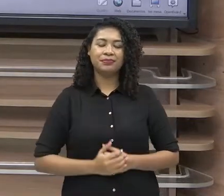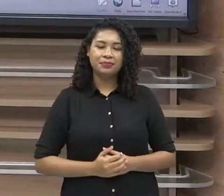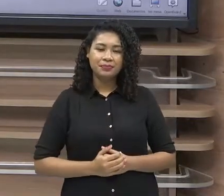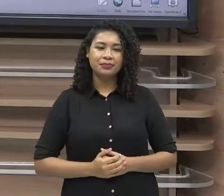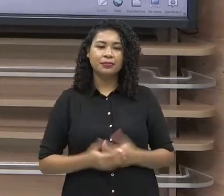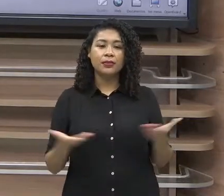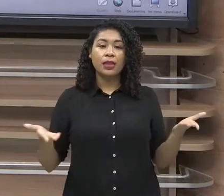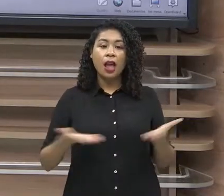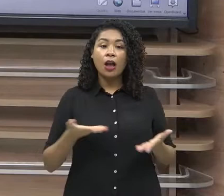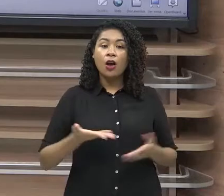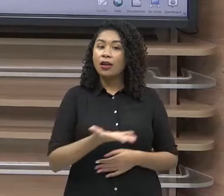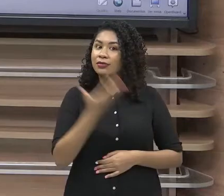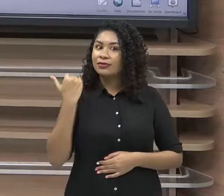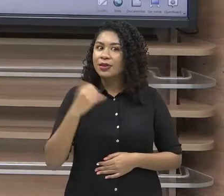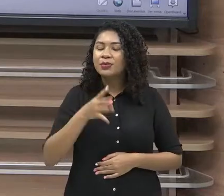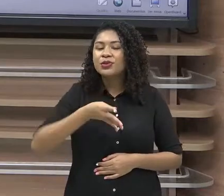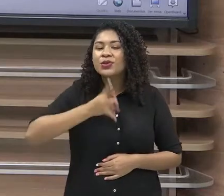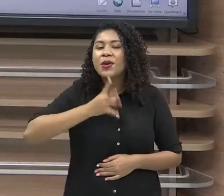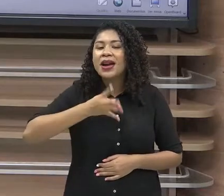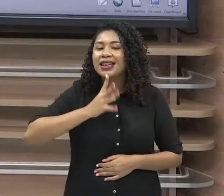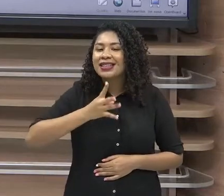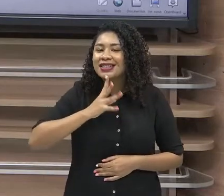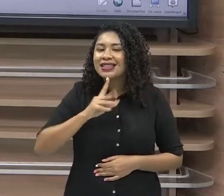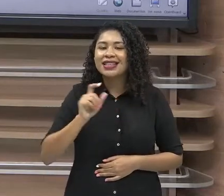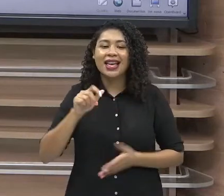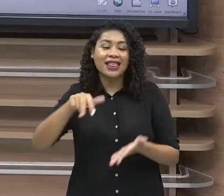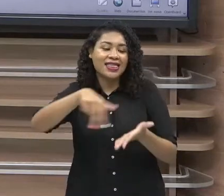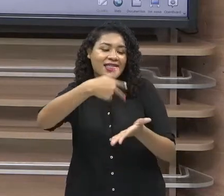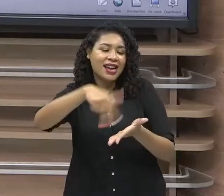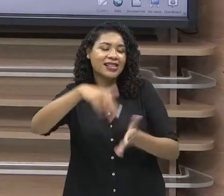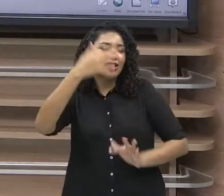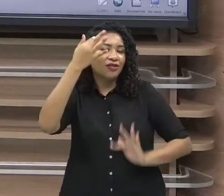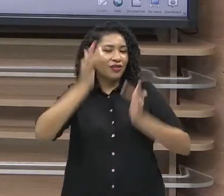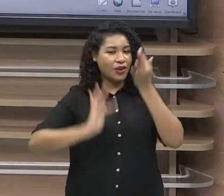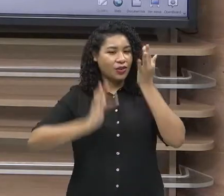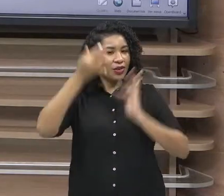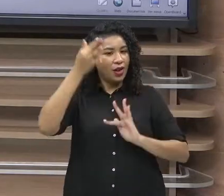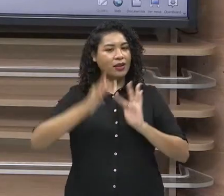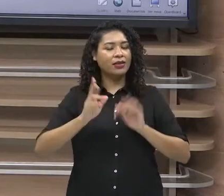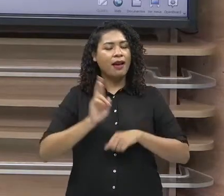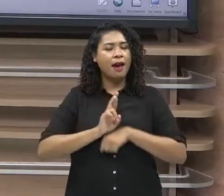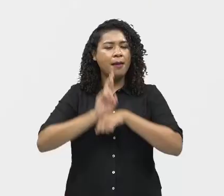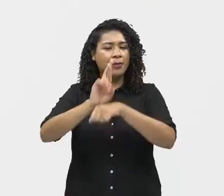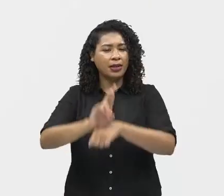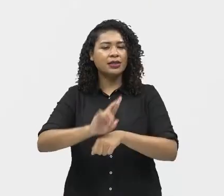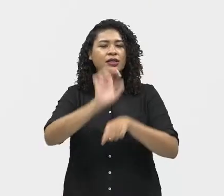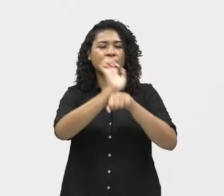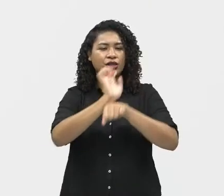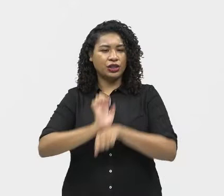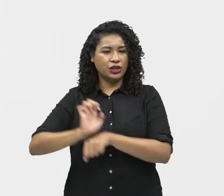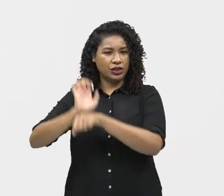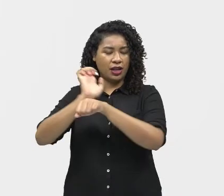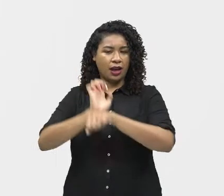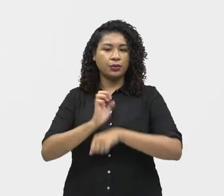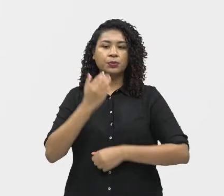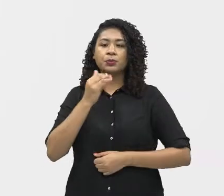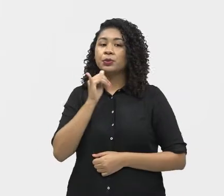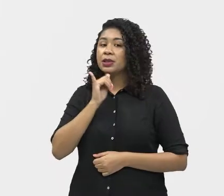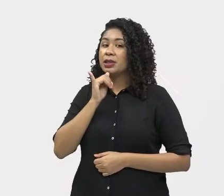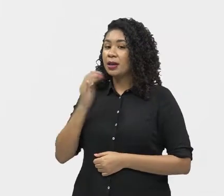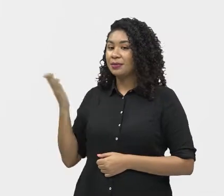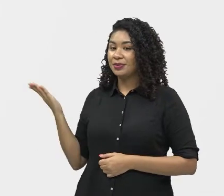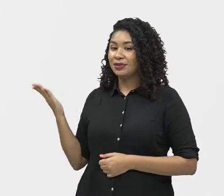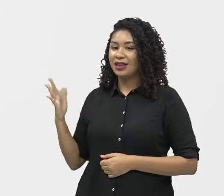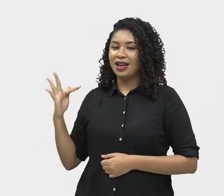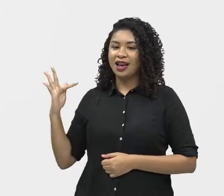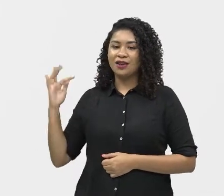vai conhecer agora algumas danças folclóricas que representam alguns estados do país. Por exemplo, o fandango,